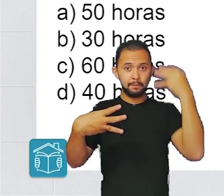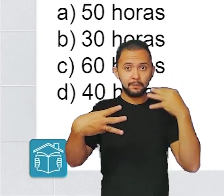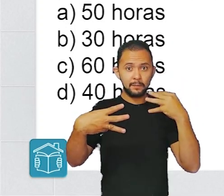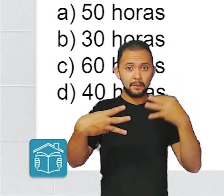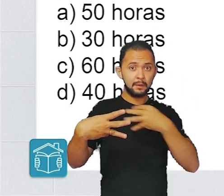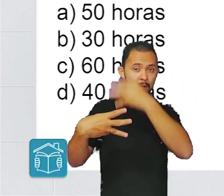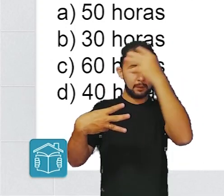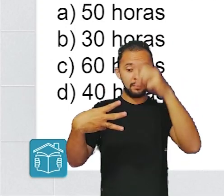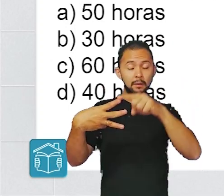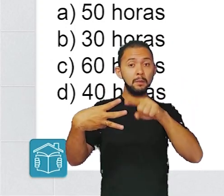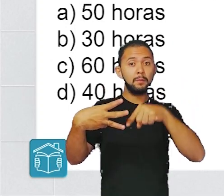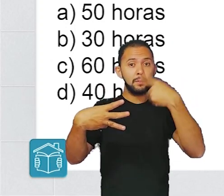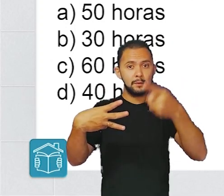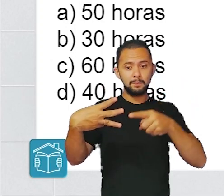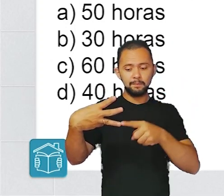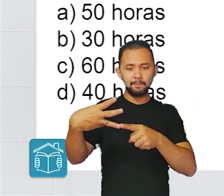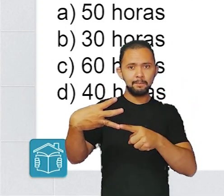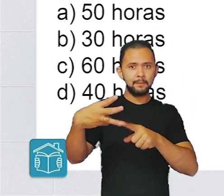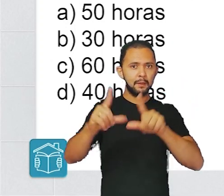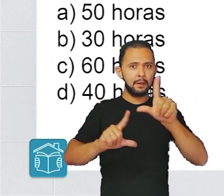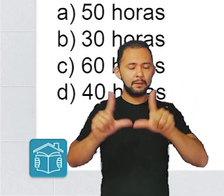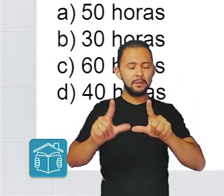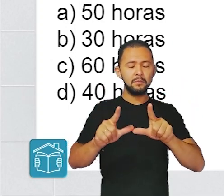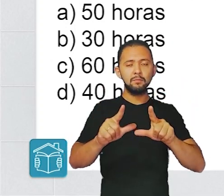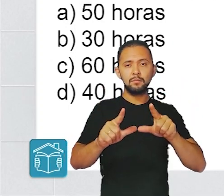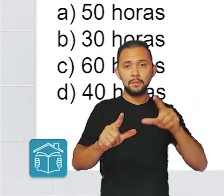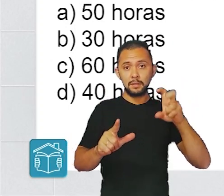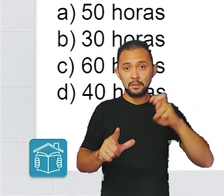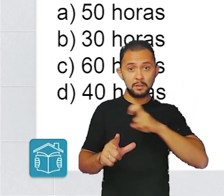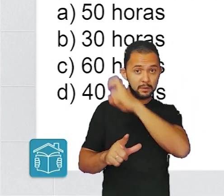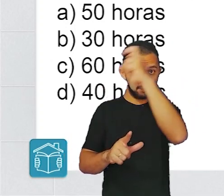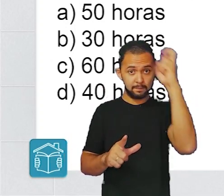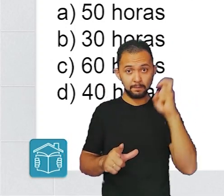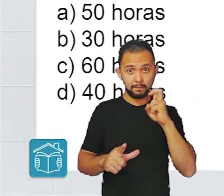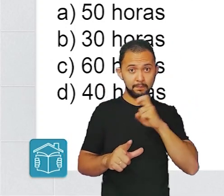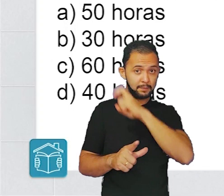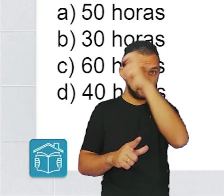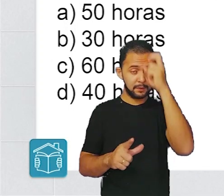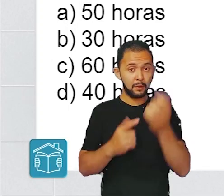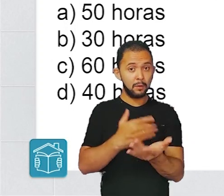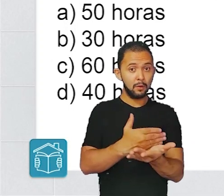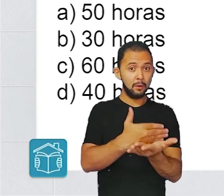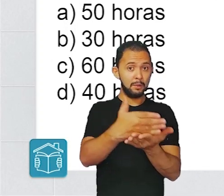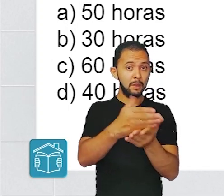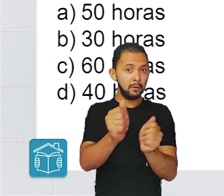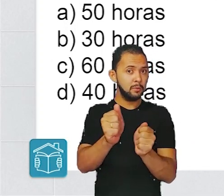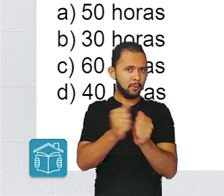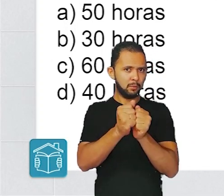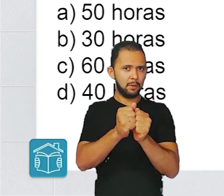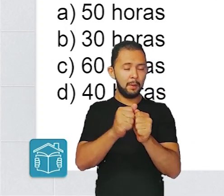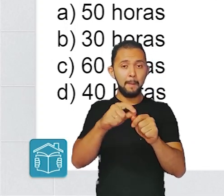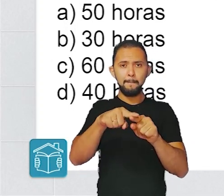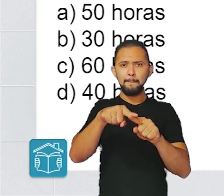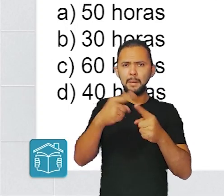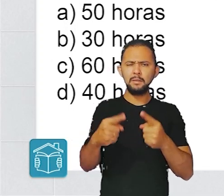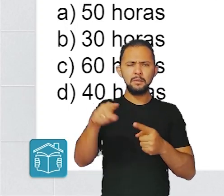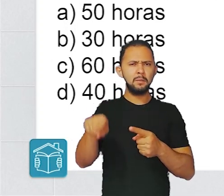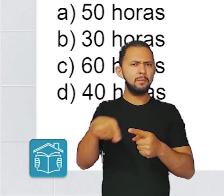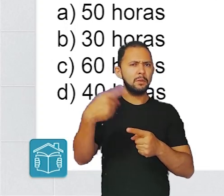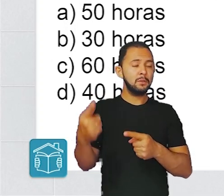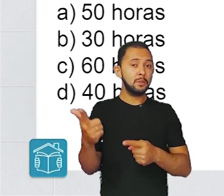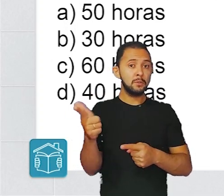também passando de 5 em 5 horas em outra TV. Agora é o seguinte, começaram juntas. Quando é que vai ser